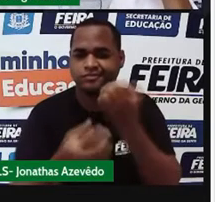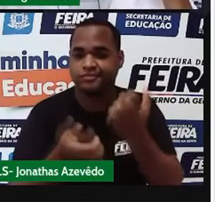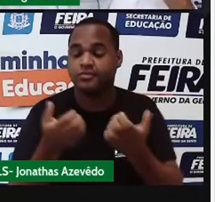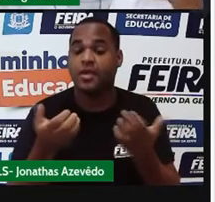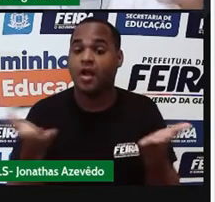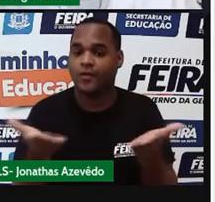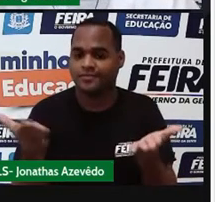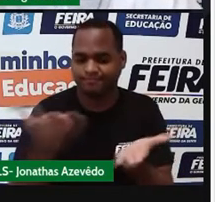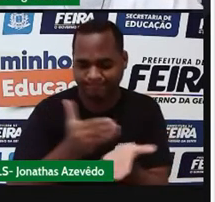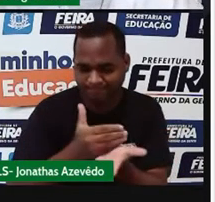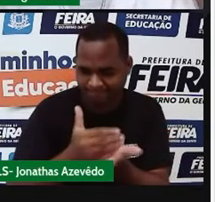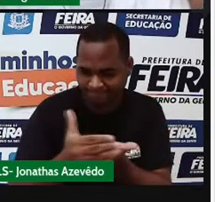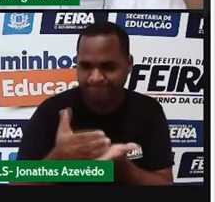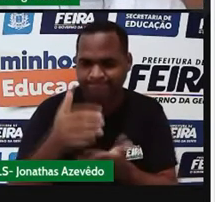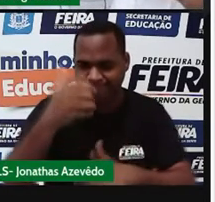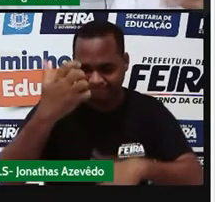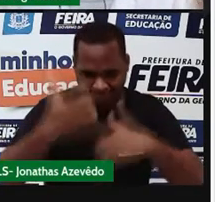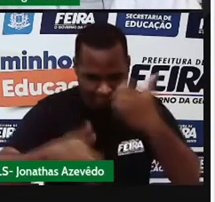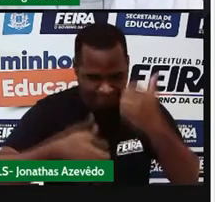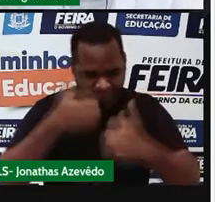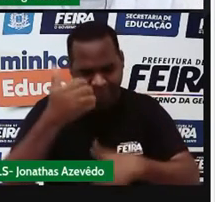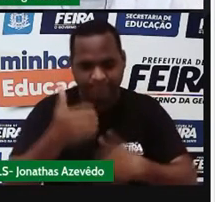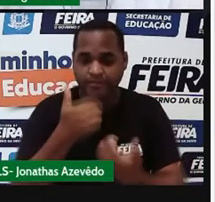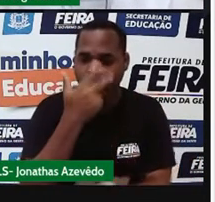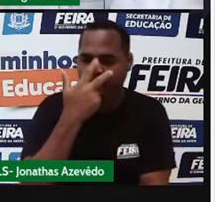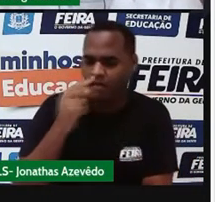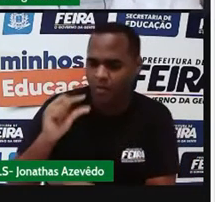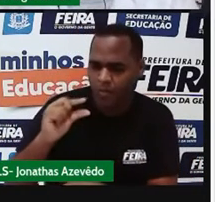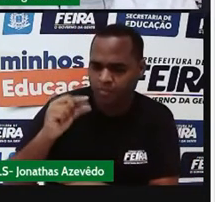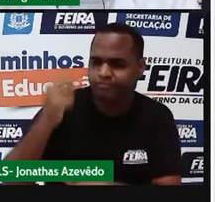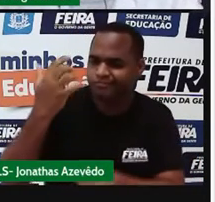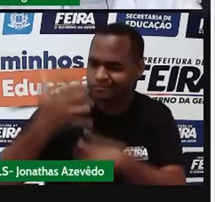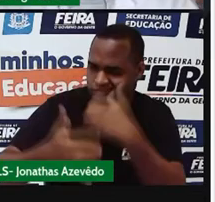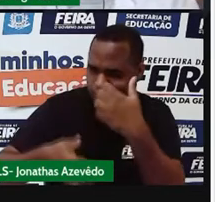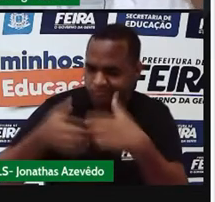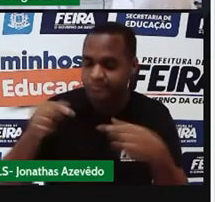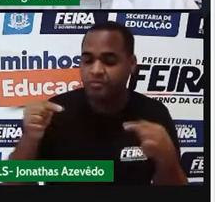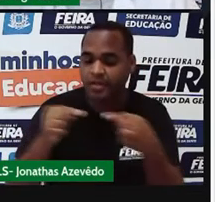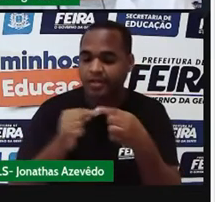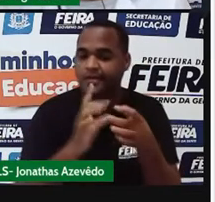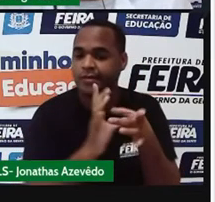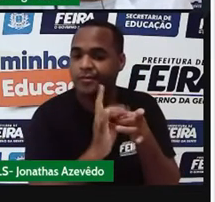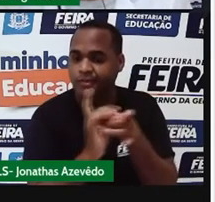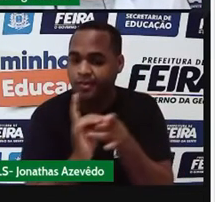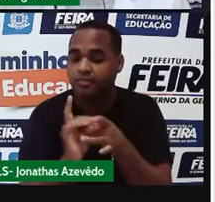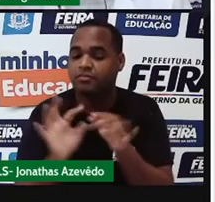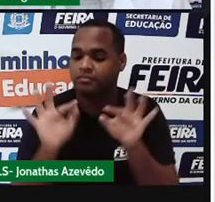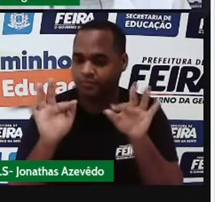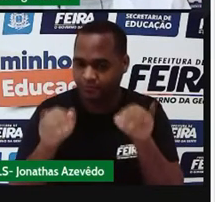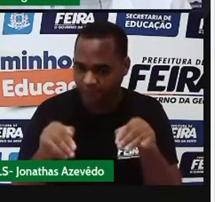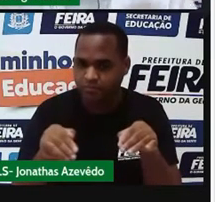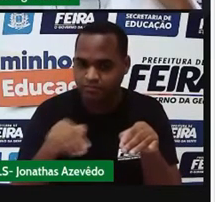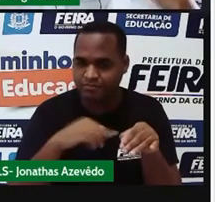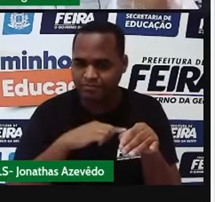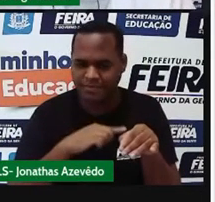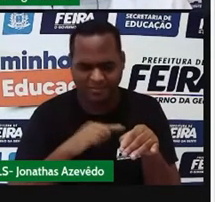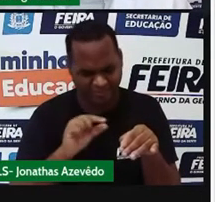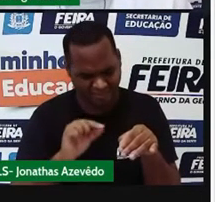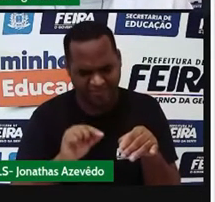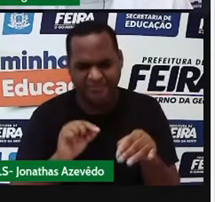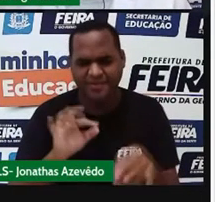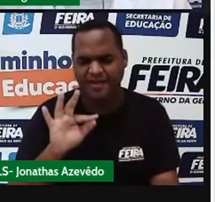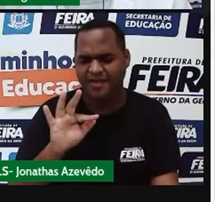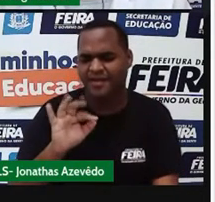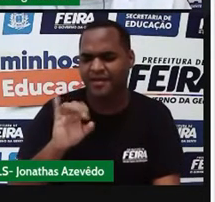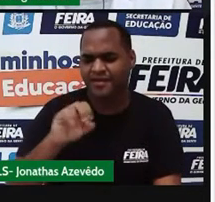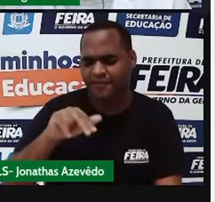tem um pouquinho a ver com essa ideia do que seja uma coisa infinita Tá bom mas a